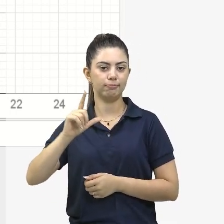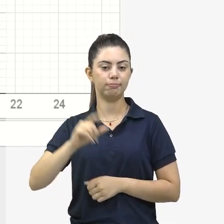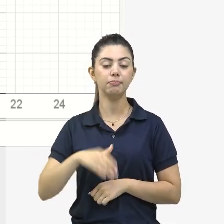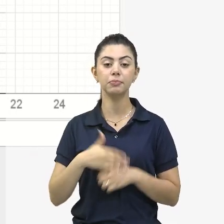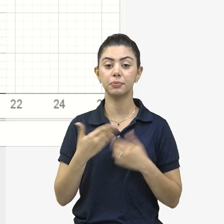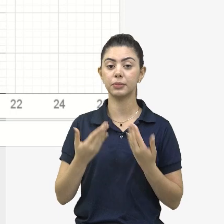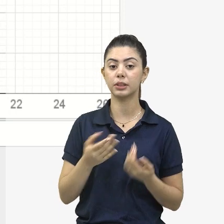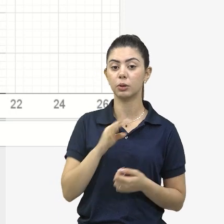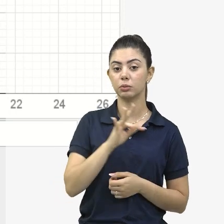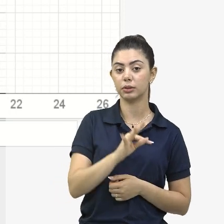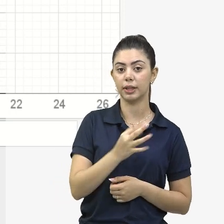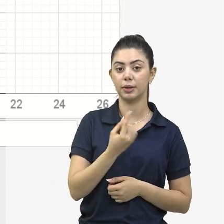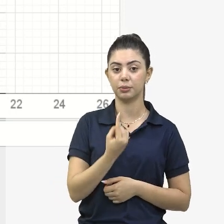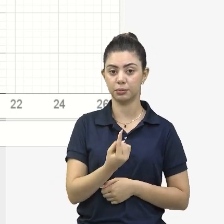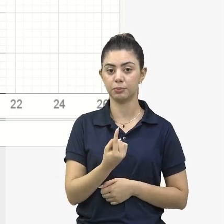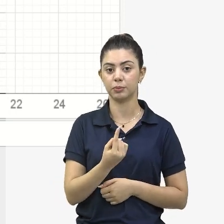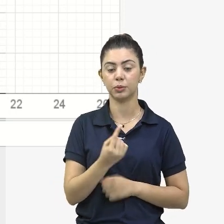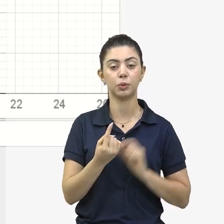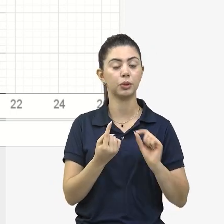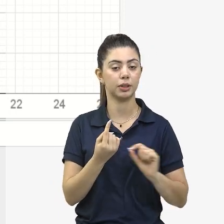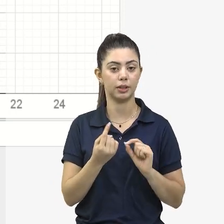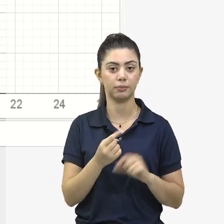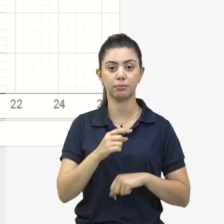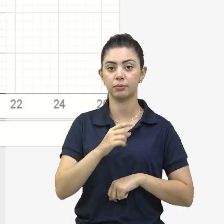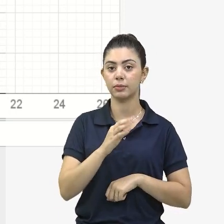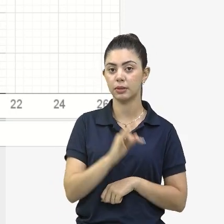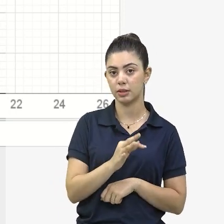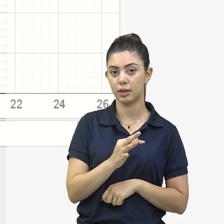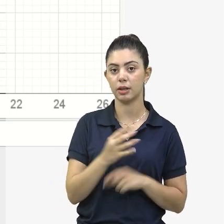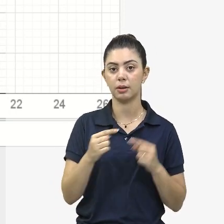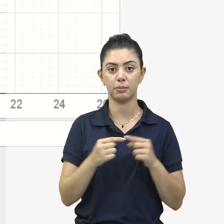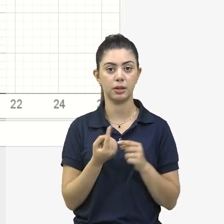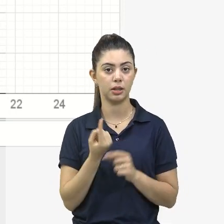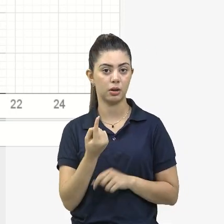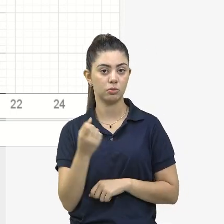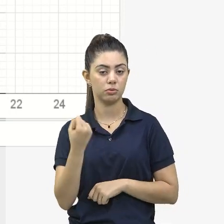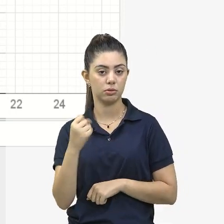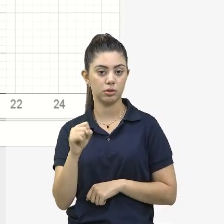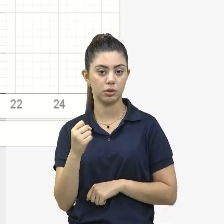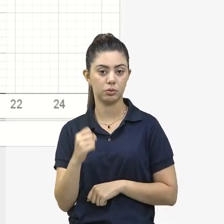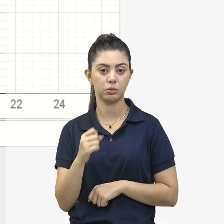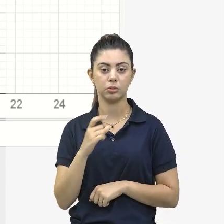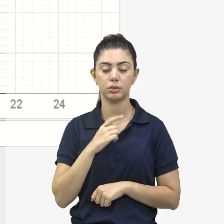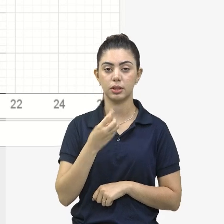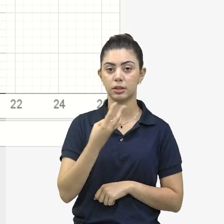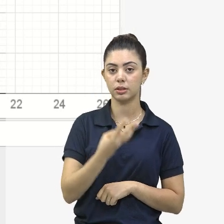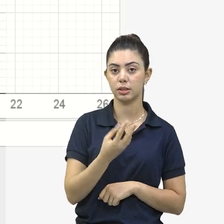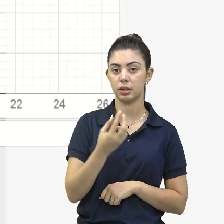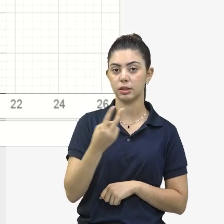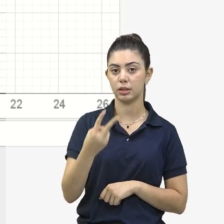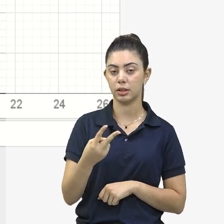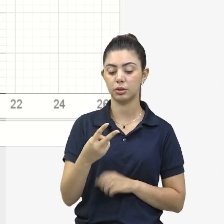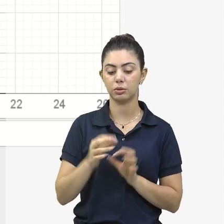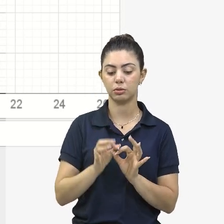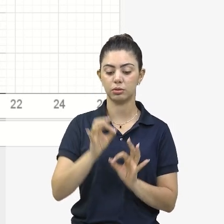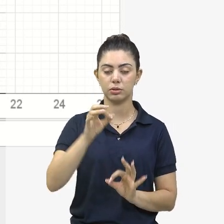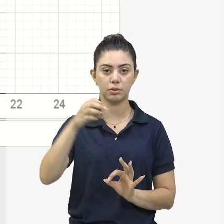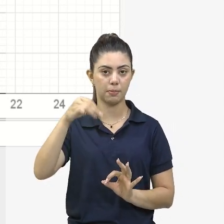Quando t é 1 segundo, né, ele se encontra a 32 metros do